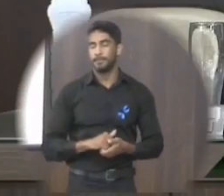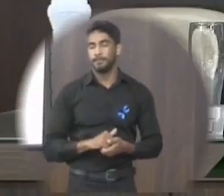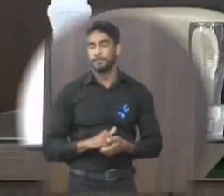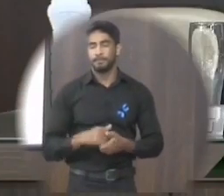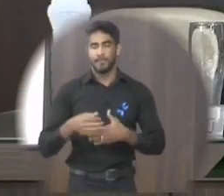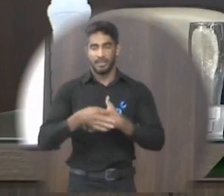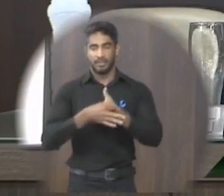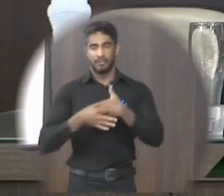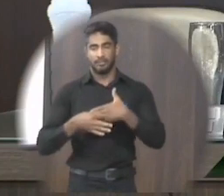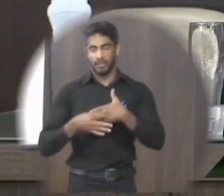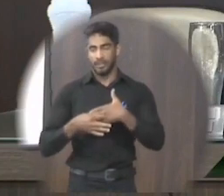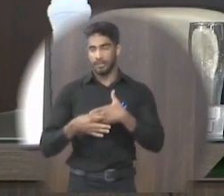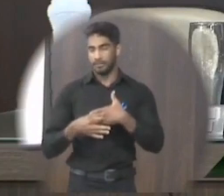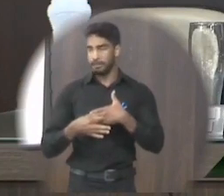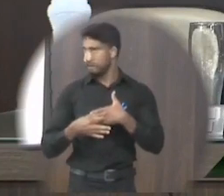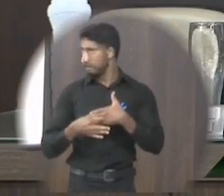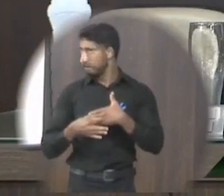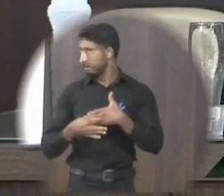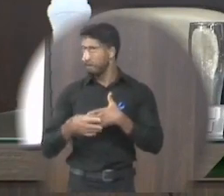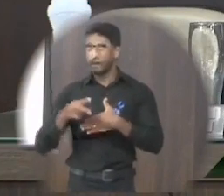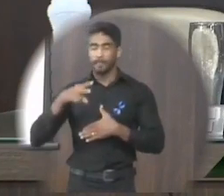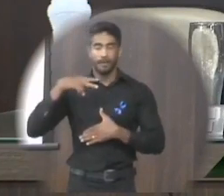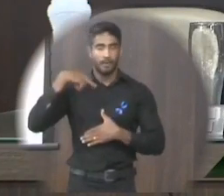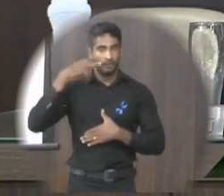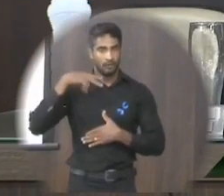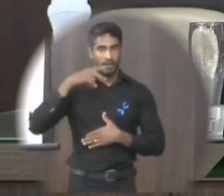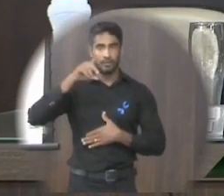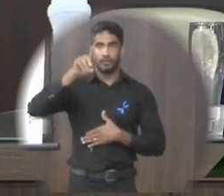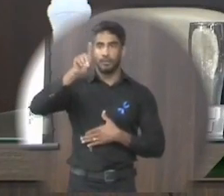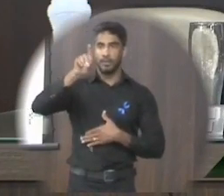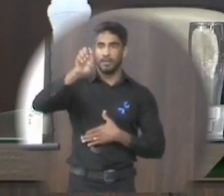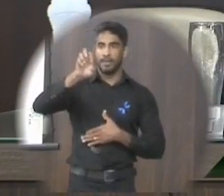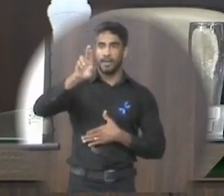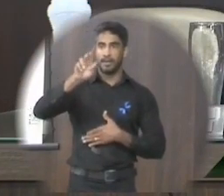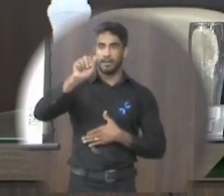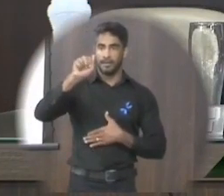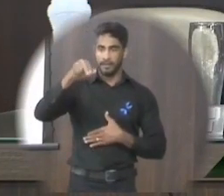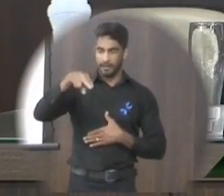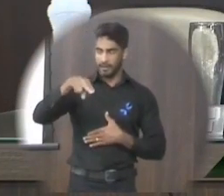de autoria do vereador Derlan Miranda.